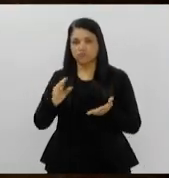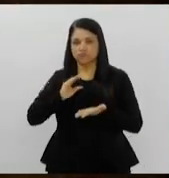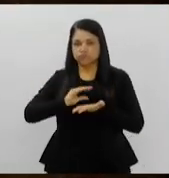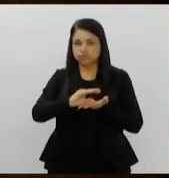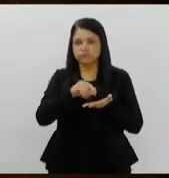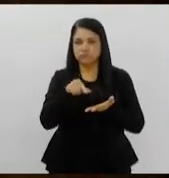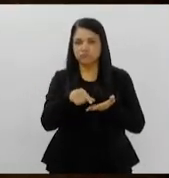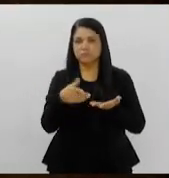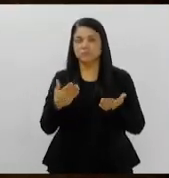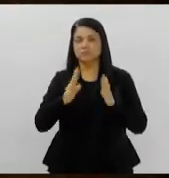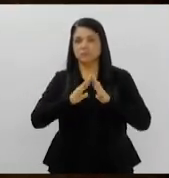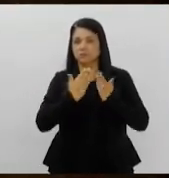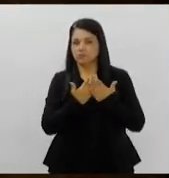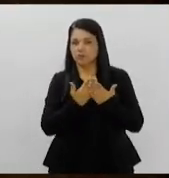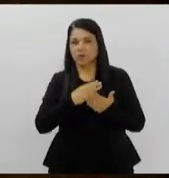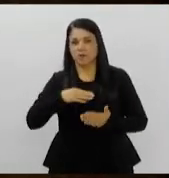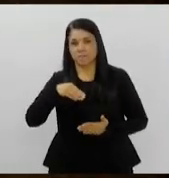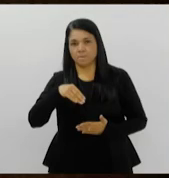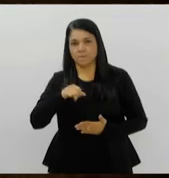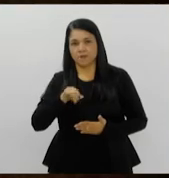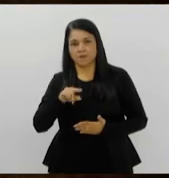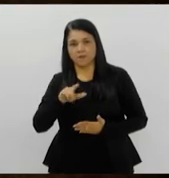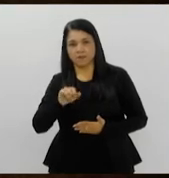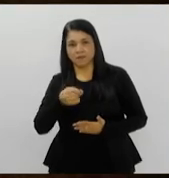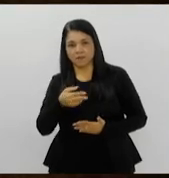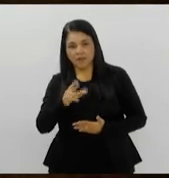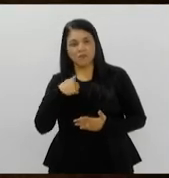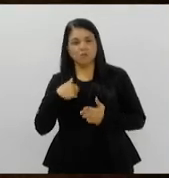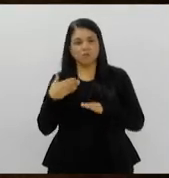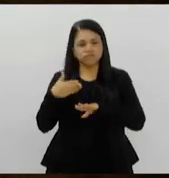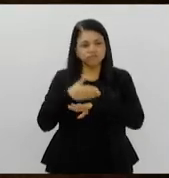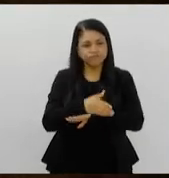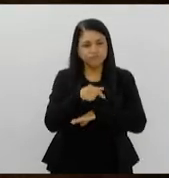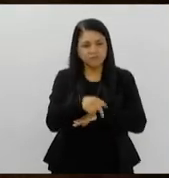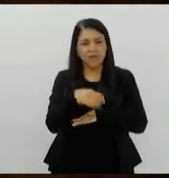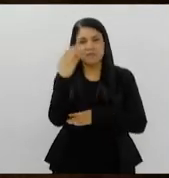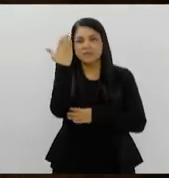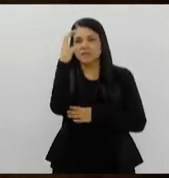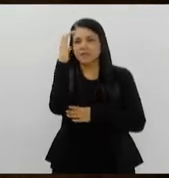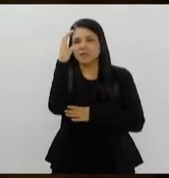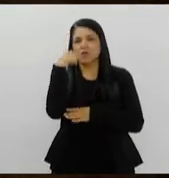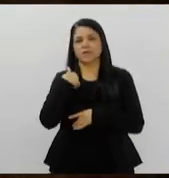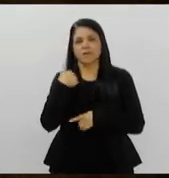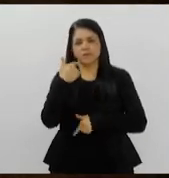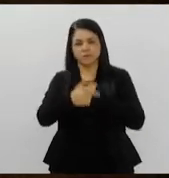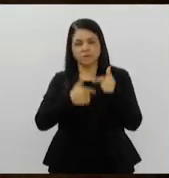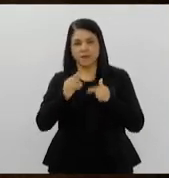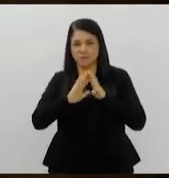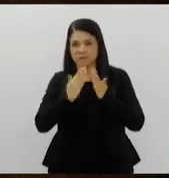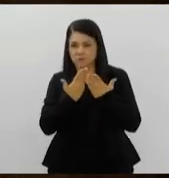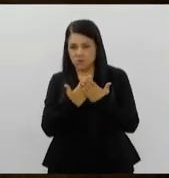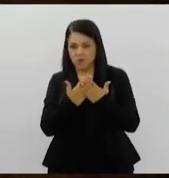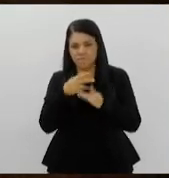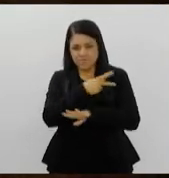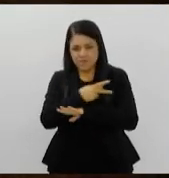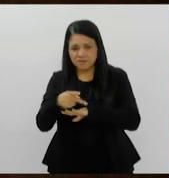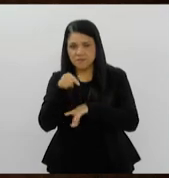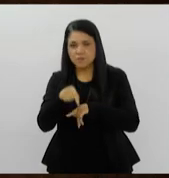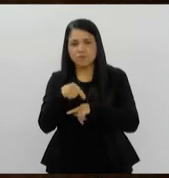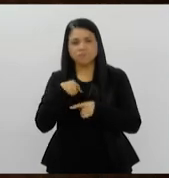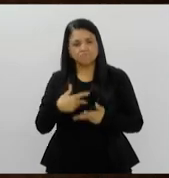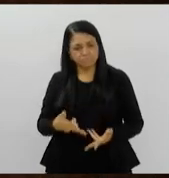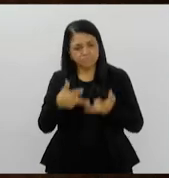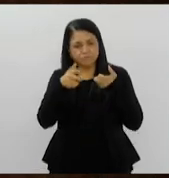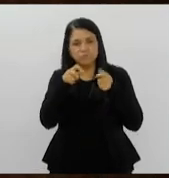de ir na primeira escola cívico-militar do estado do Rio de Janeiro, lá em Niterói, escola que eu trabalhei. E ali o que eu pude ver na